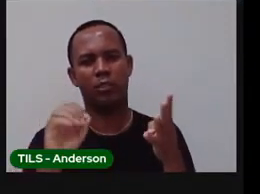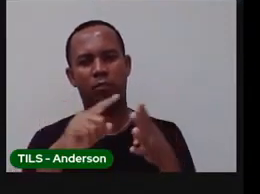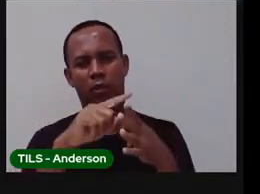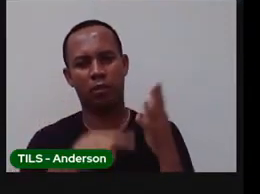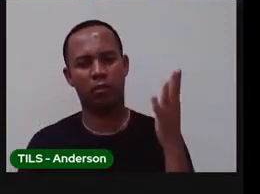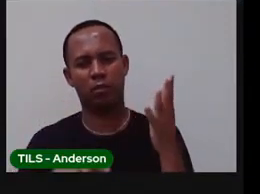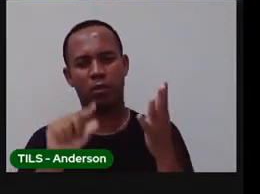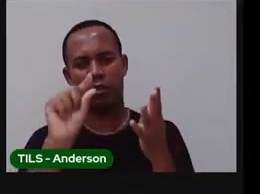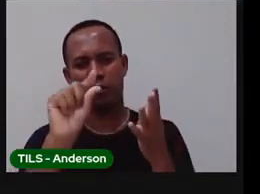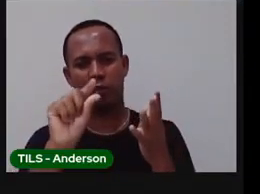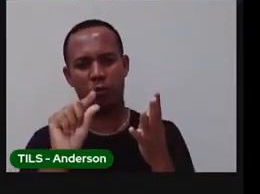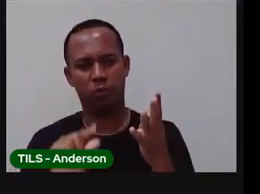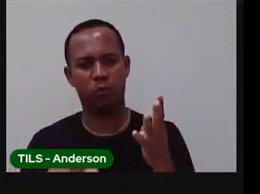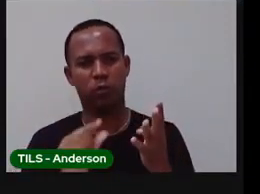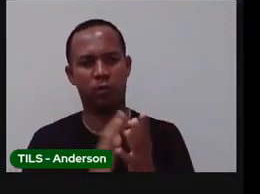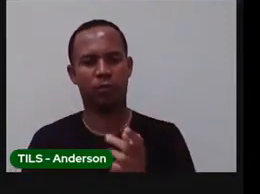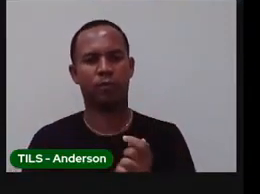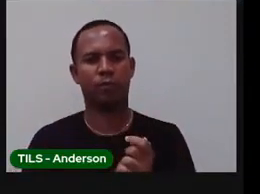Vamos lá.